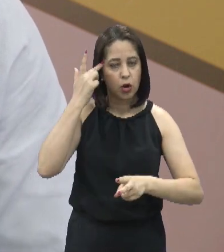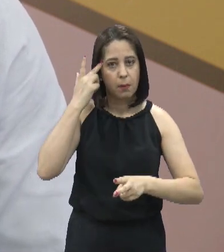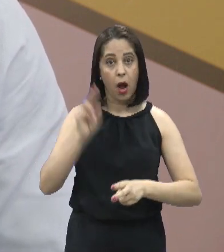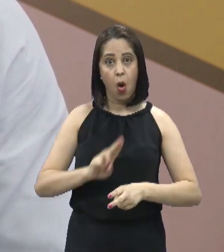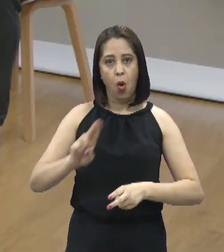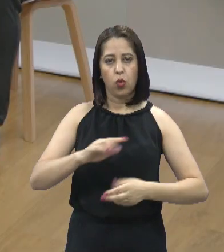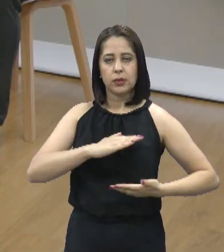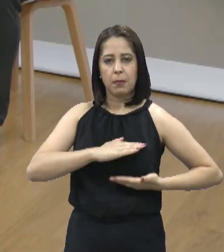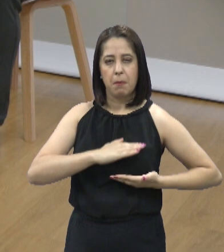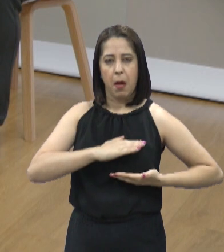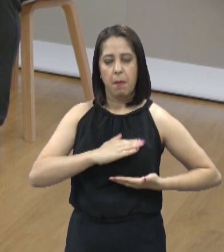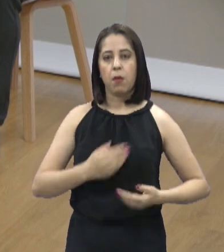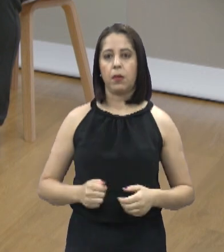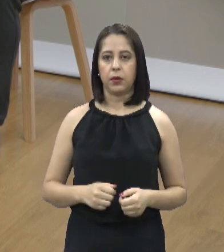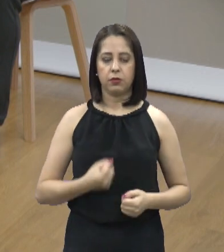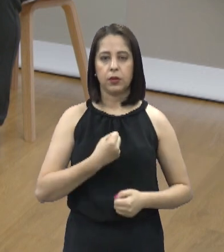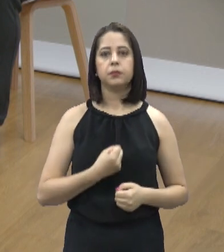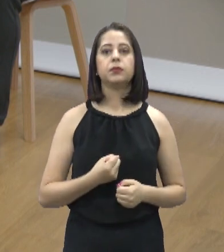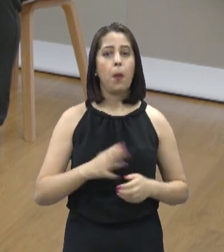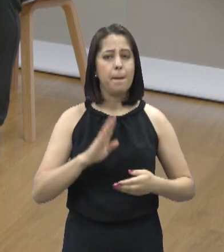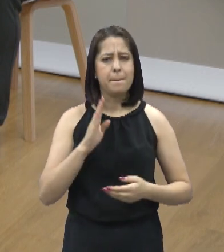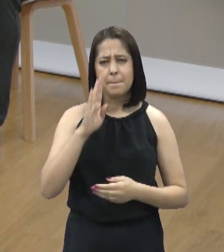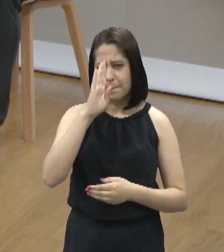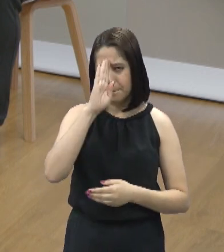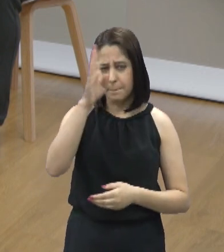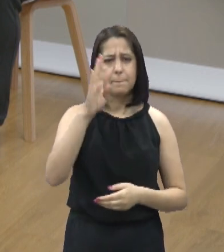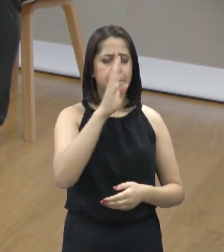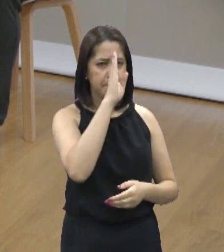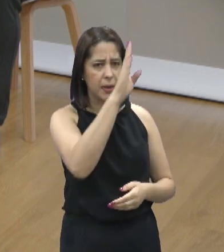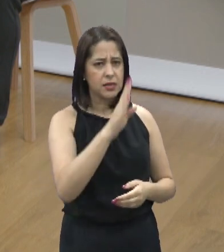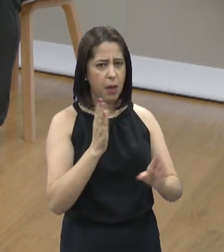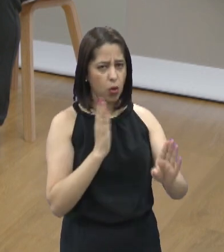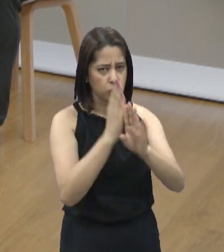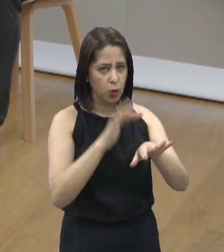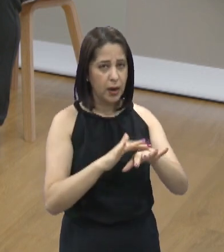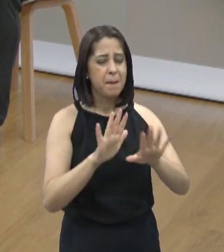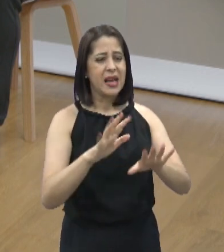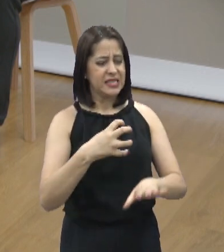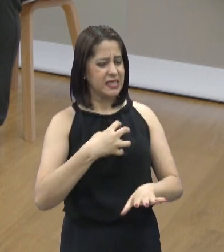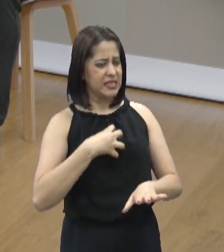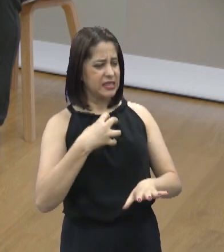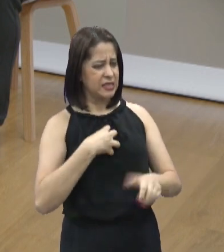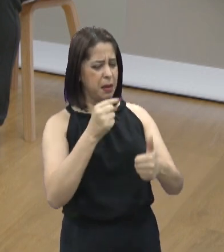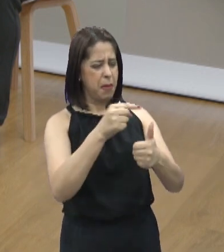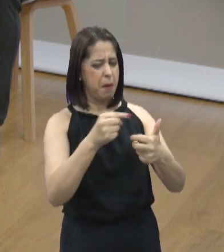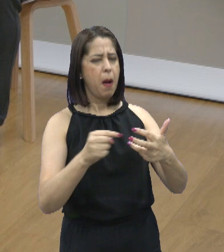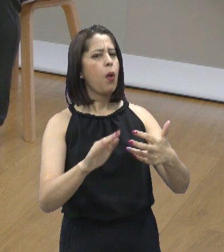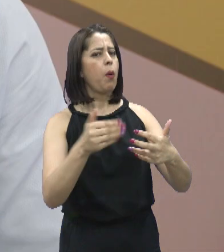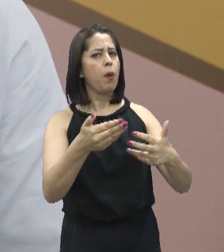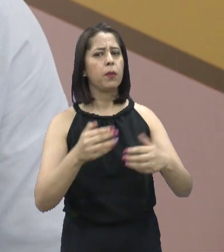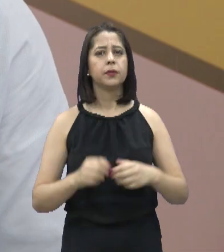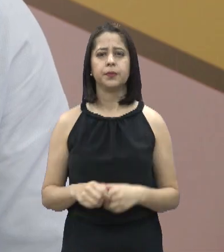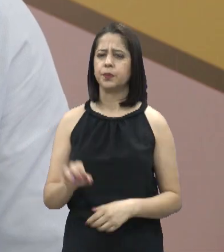bem importante. Esse é o principal exame para o diagnóstico, mas existe algum sintoma que a mulher sente?